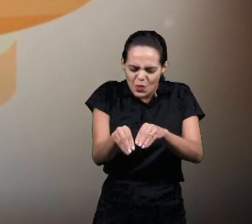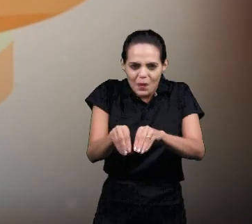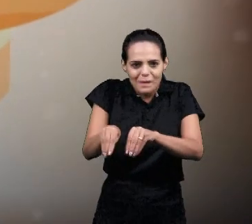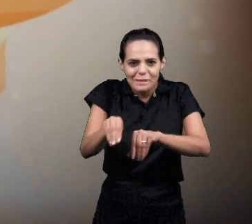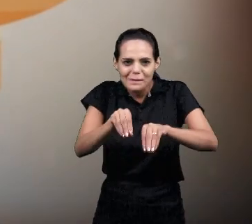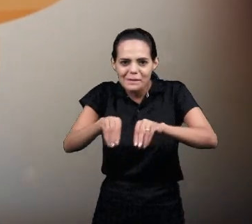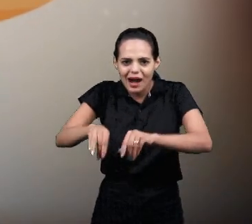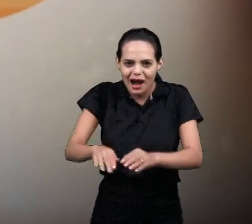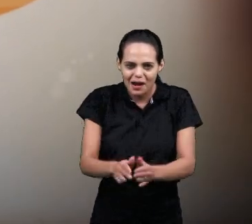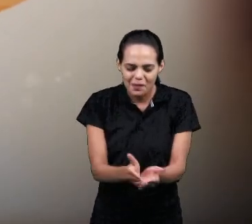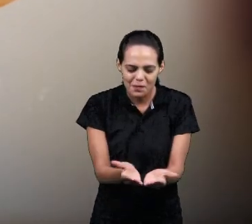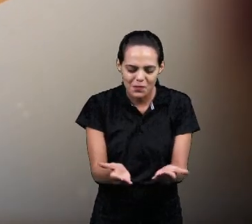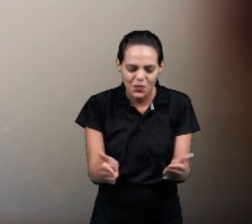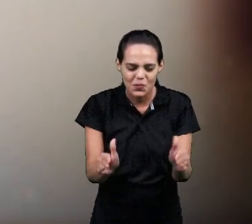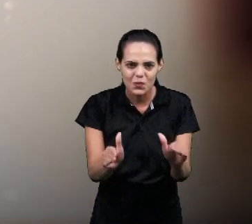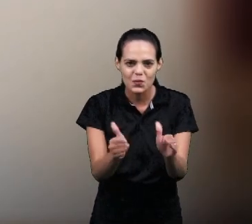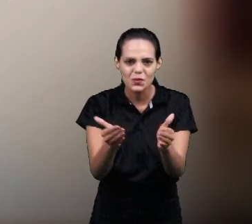No barro tu fizeste o